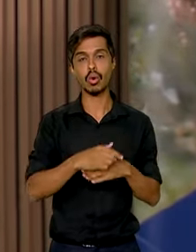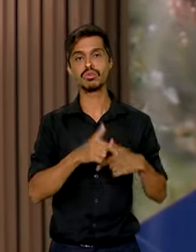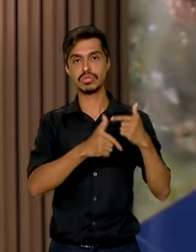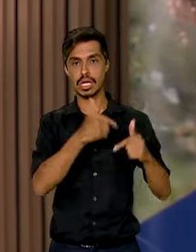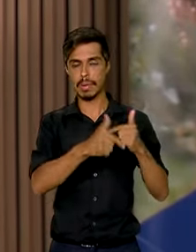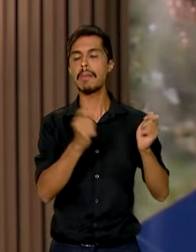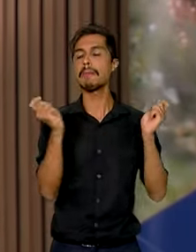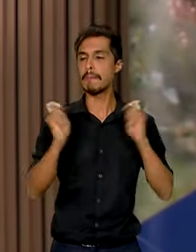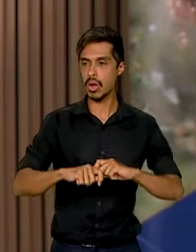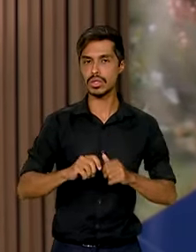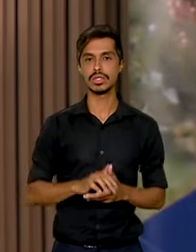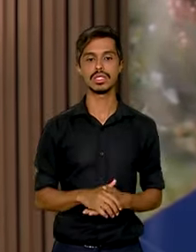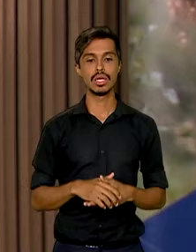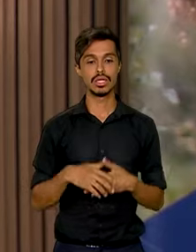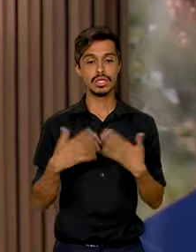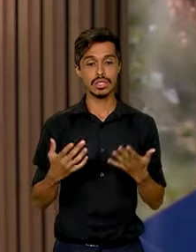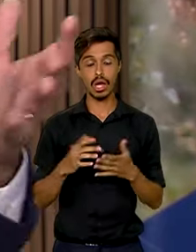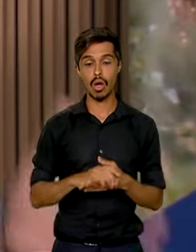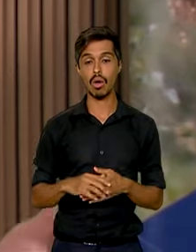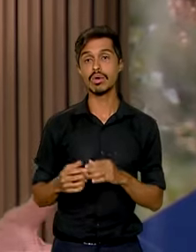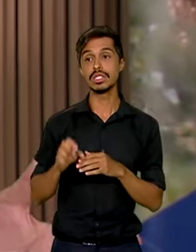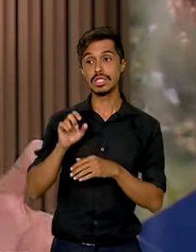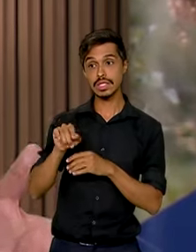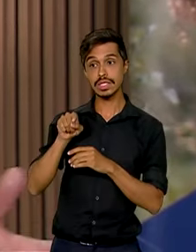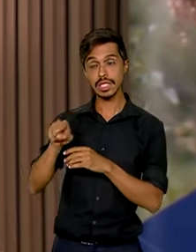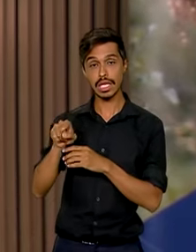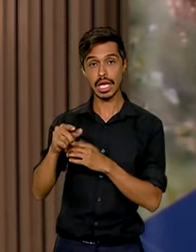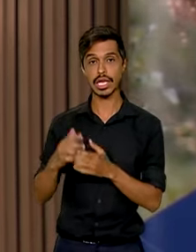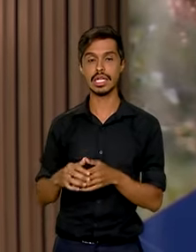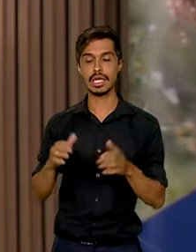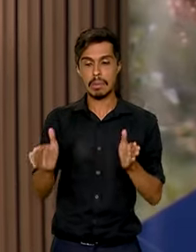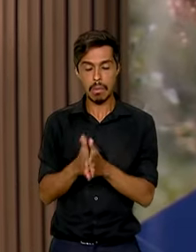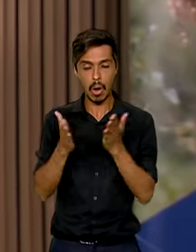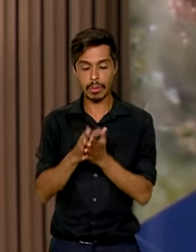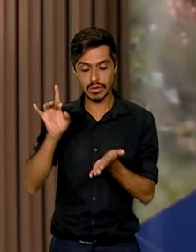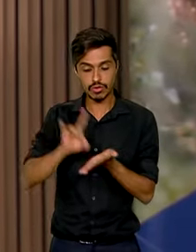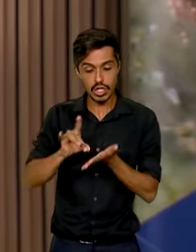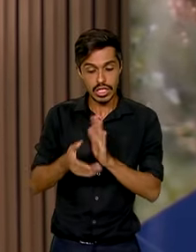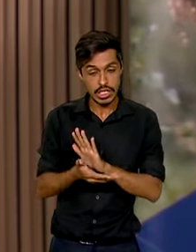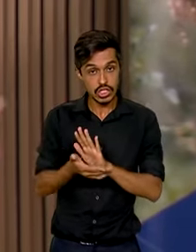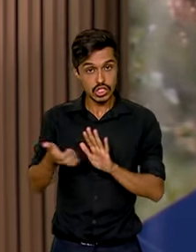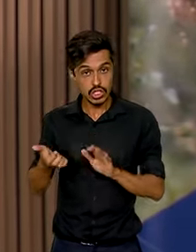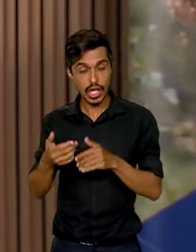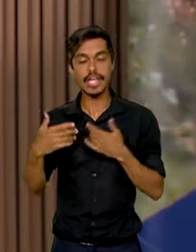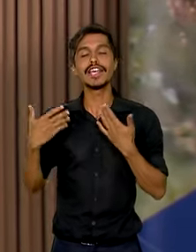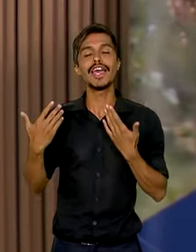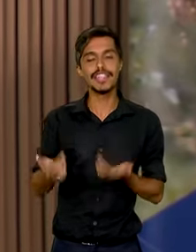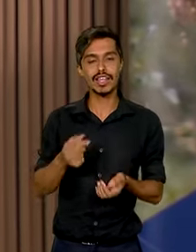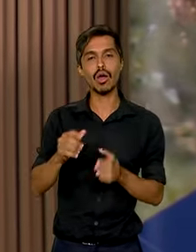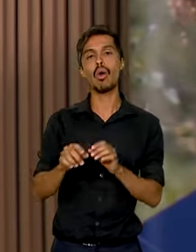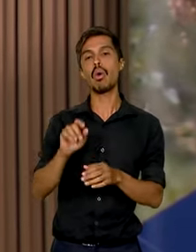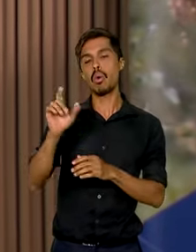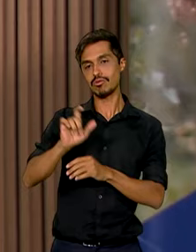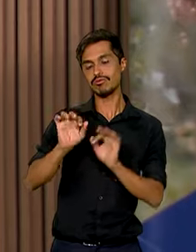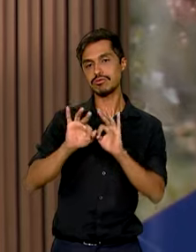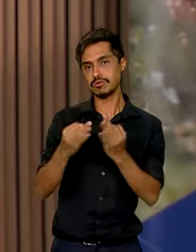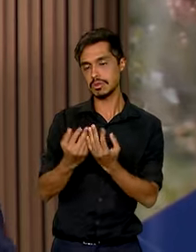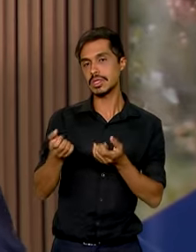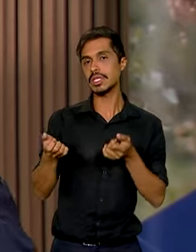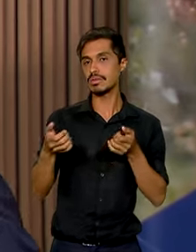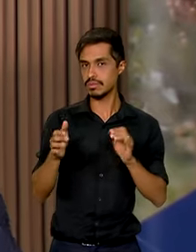tira da pobreza é que sai do bolsa família mas não sai do cadastro único criamos inclusive uma faixa